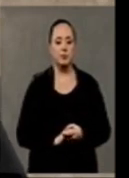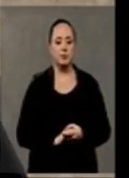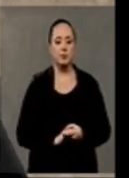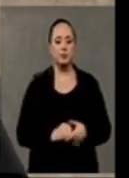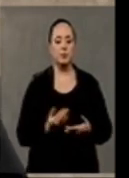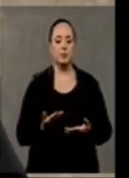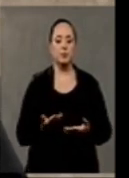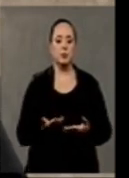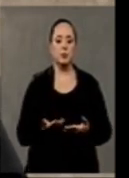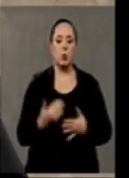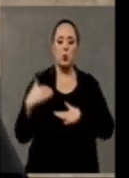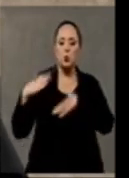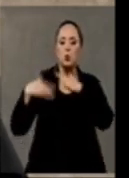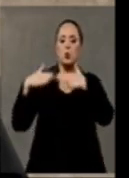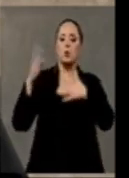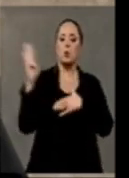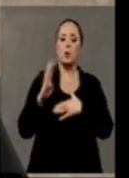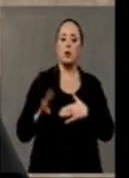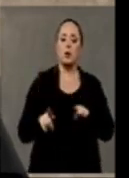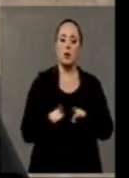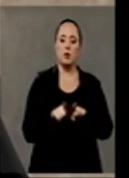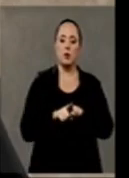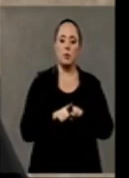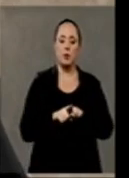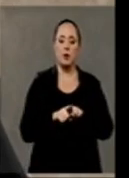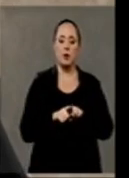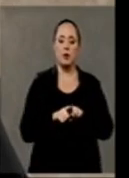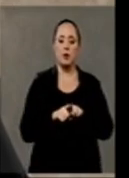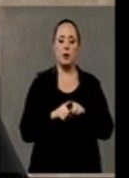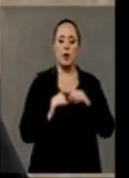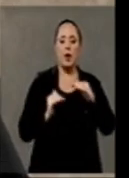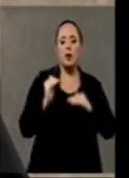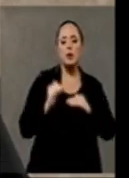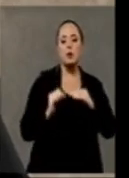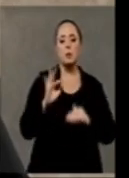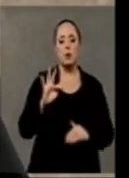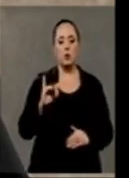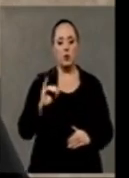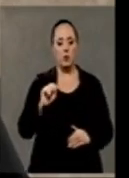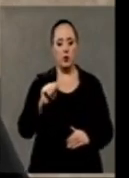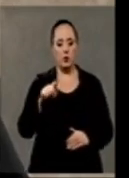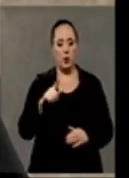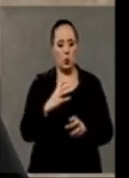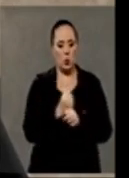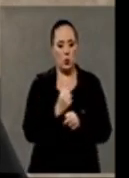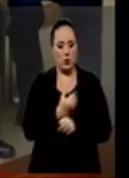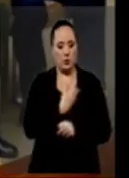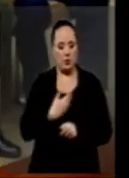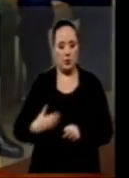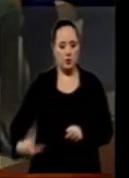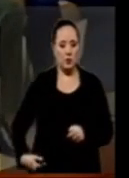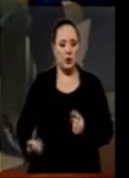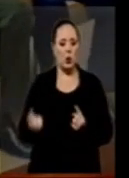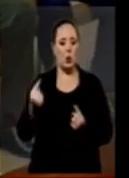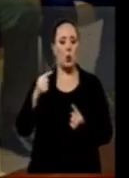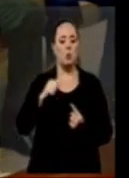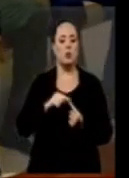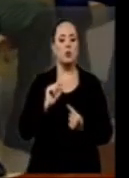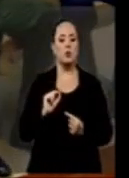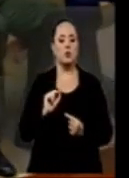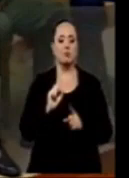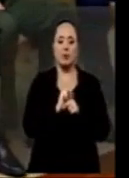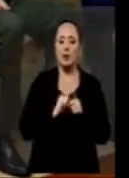país o equilíbrio fiscal das contas públicas tem como fins últimos o bem estar do cidadão